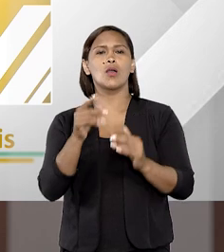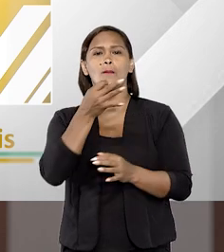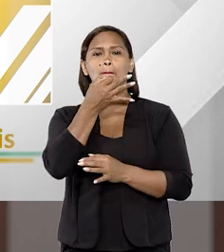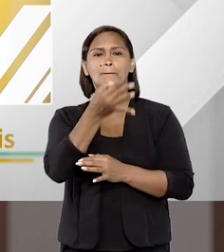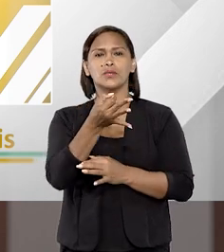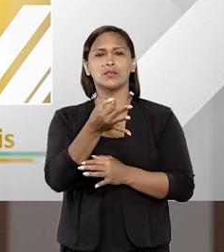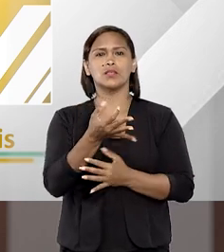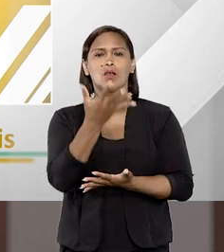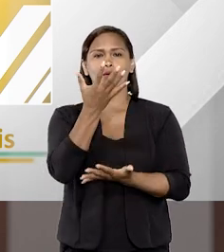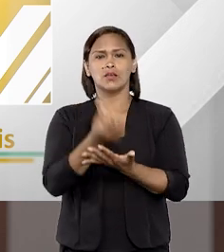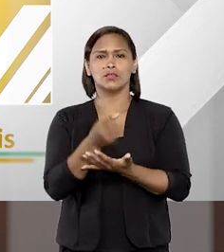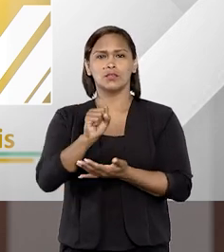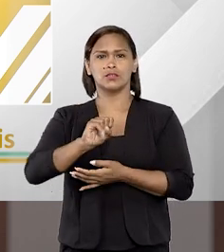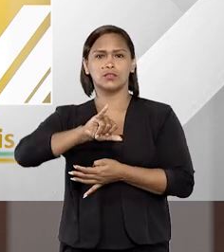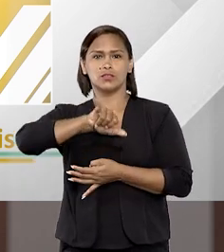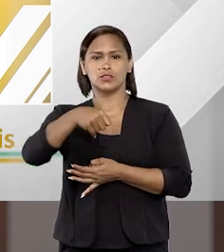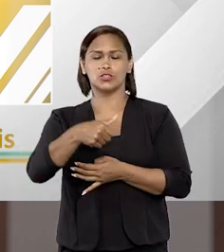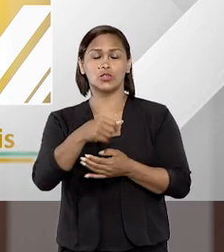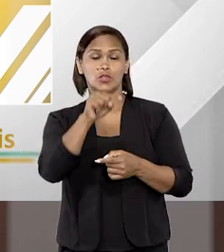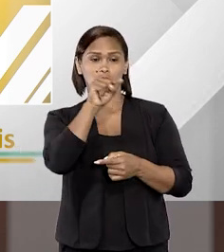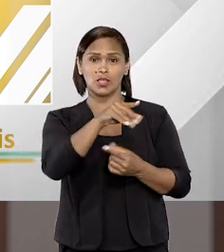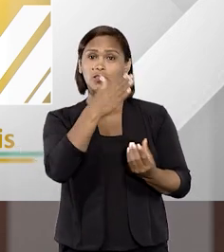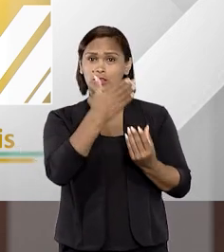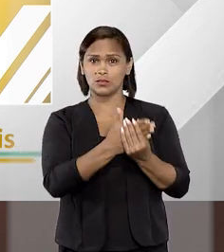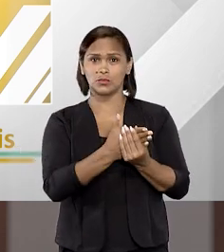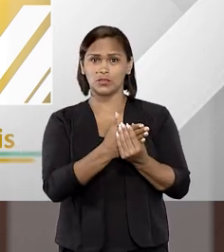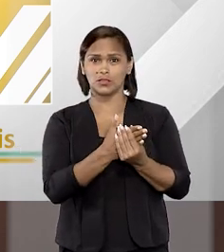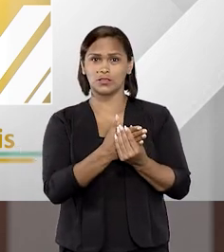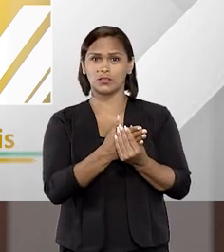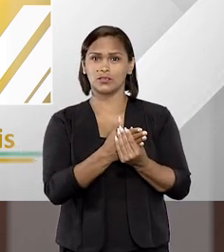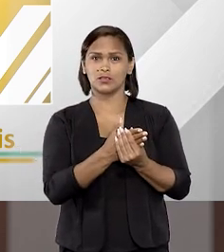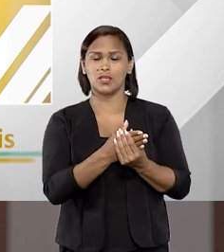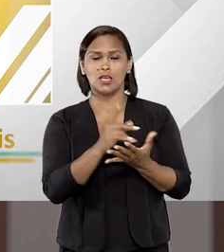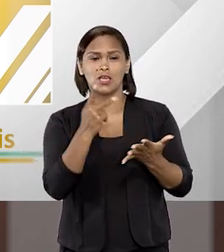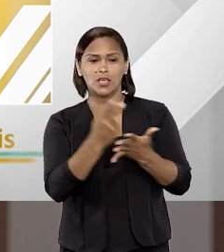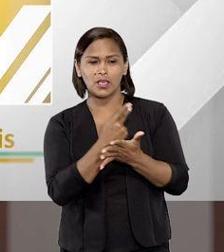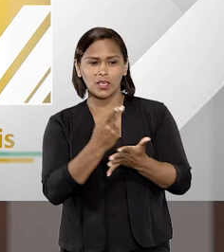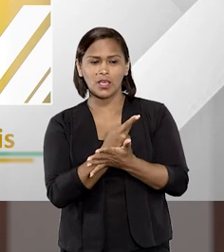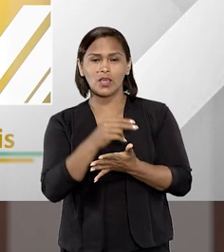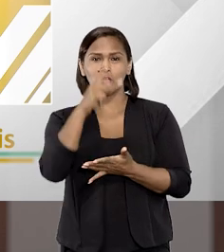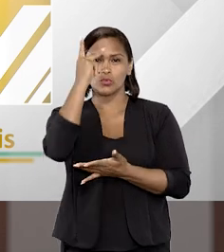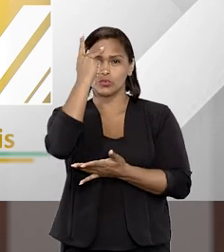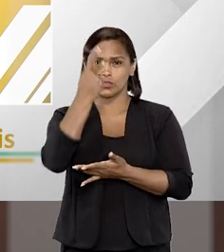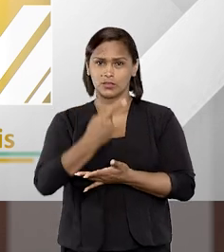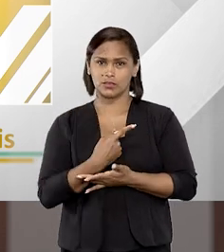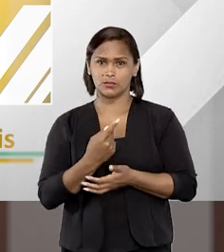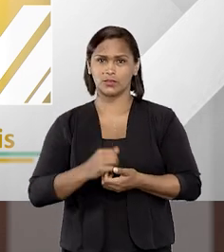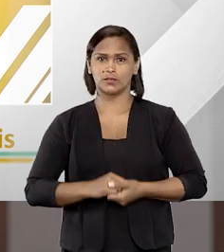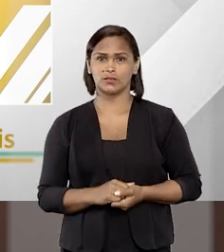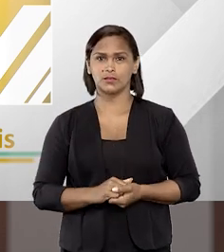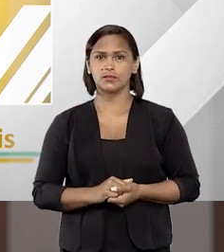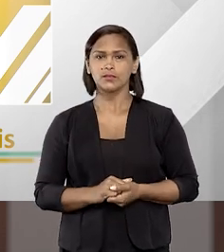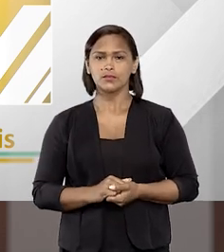que vem sendo adotado pelo STJ nesses casos né em que há erros no reconhecimento